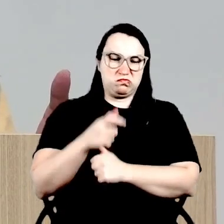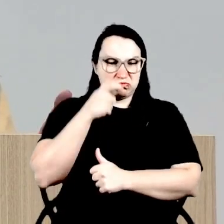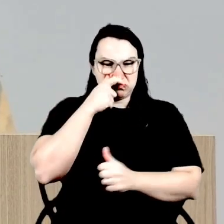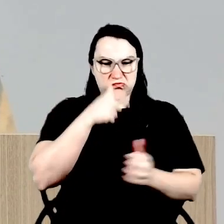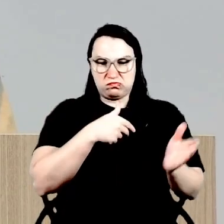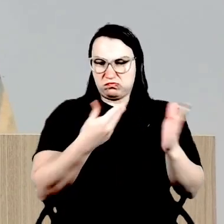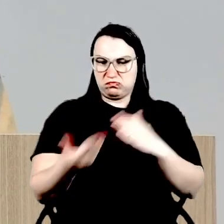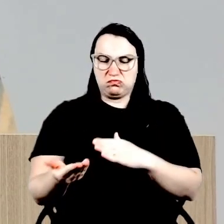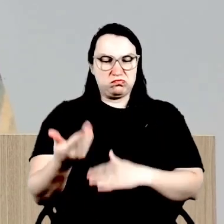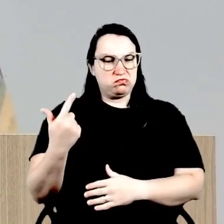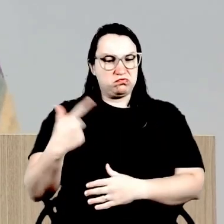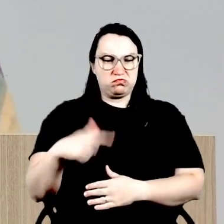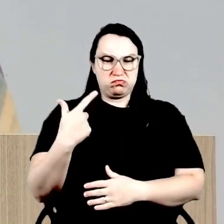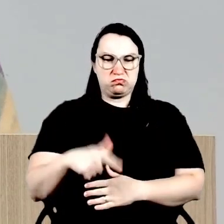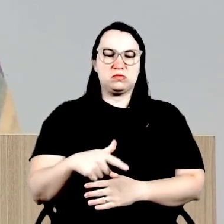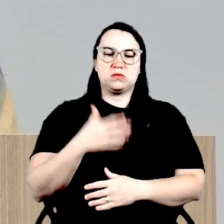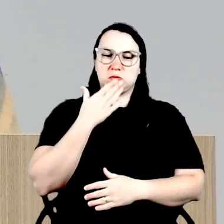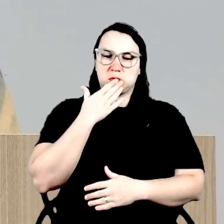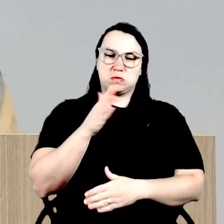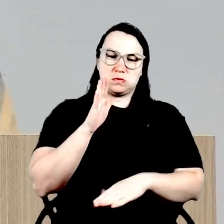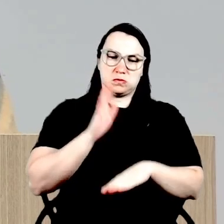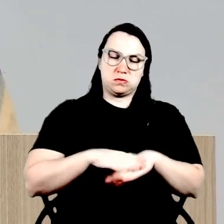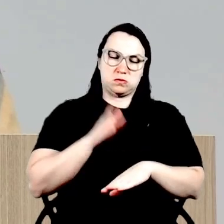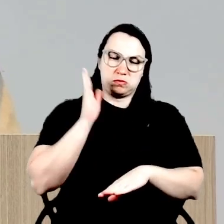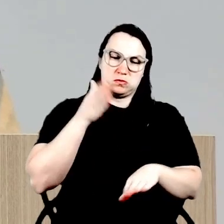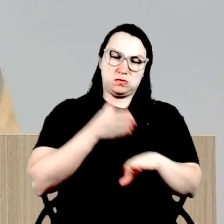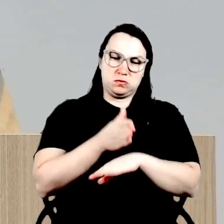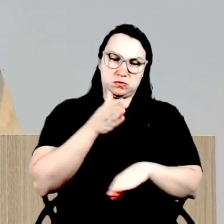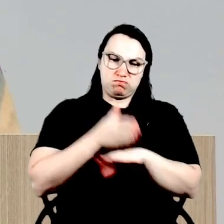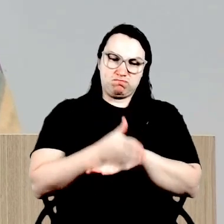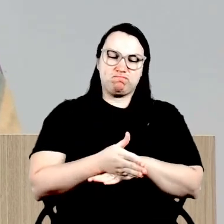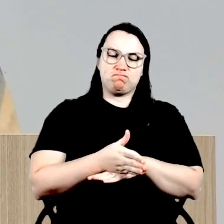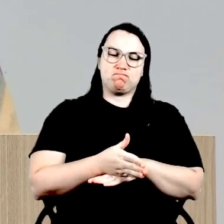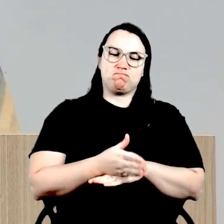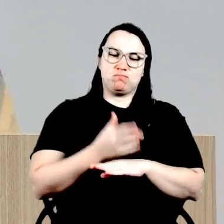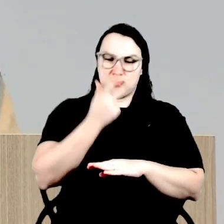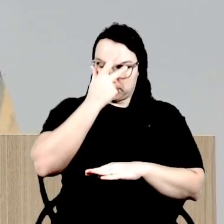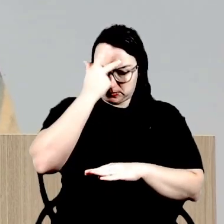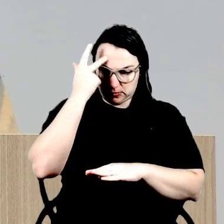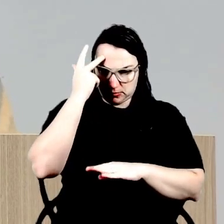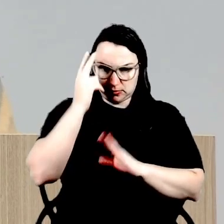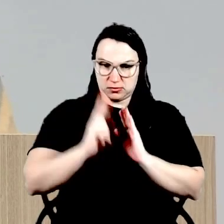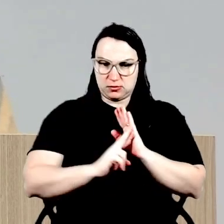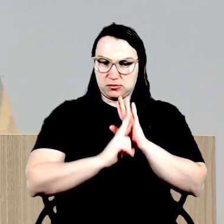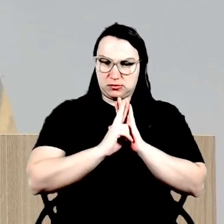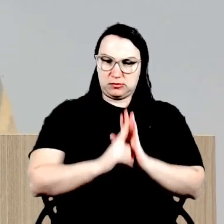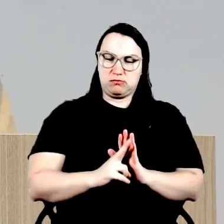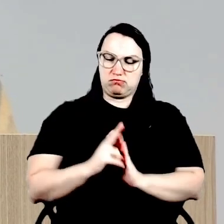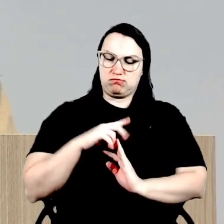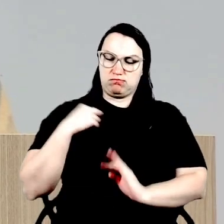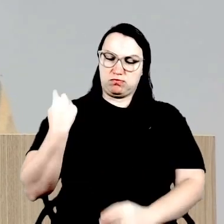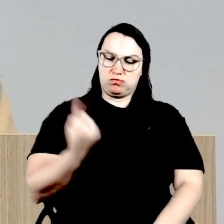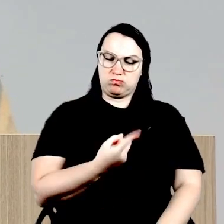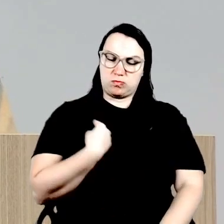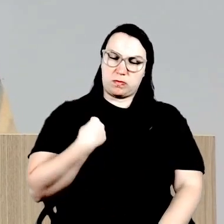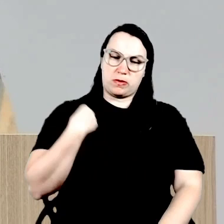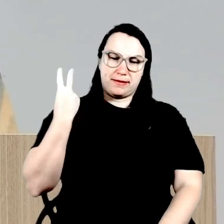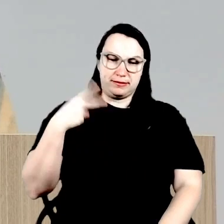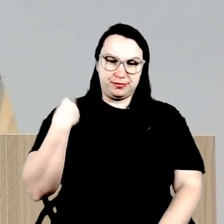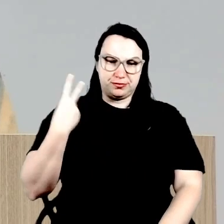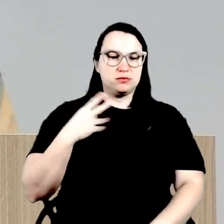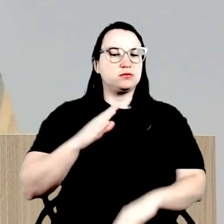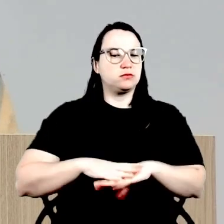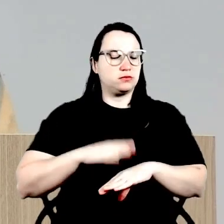que você participe mais daquele que te representa. Nós, vereadores, fizemos tudo o que era